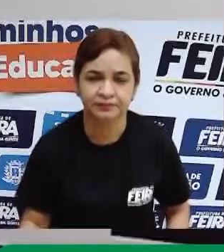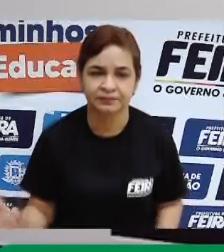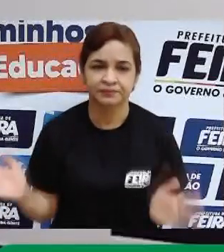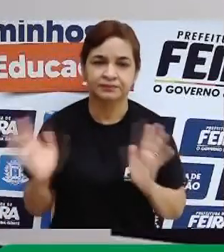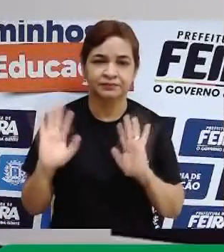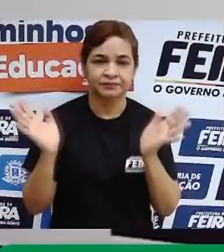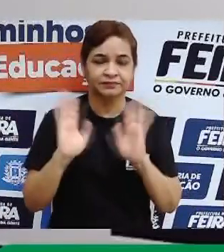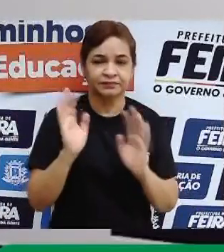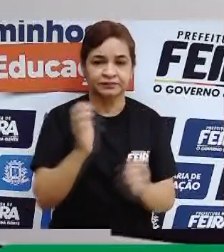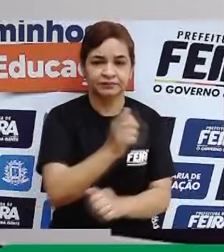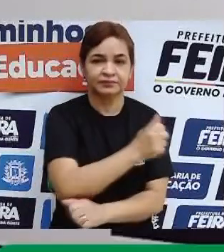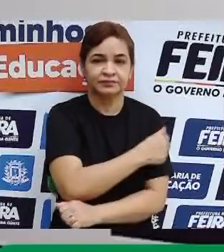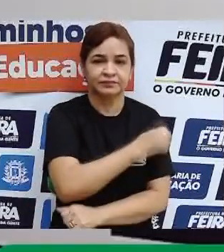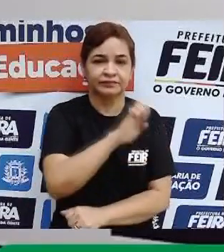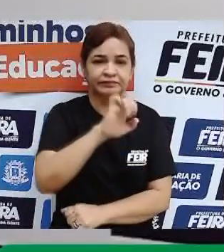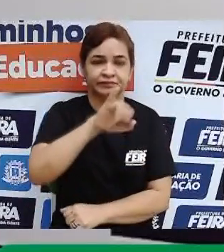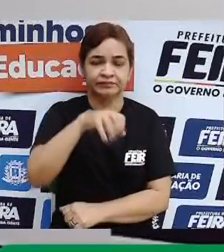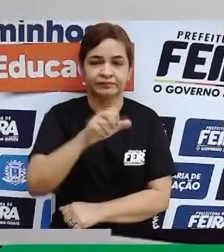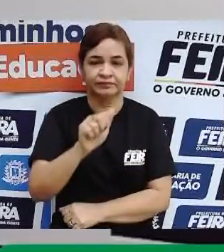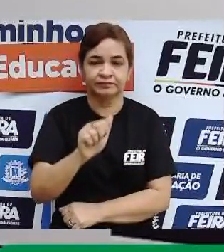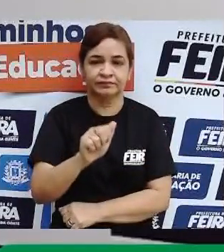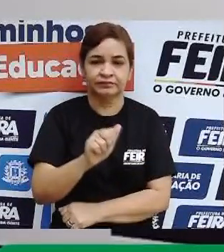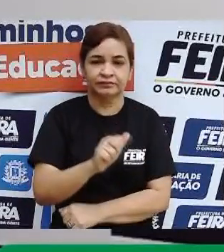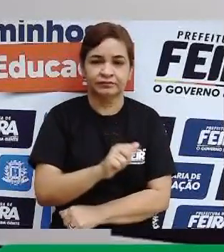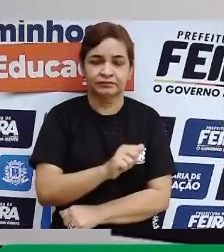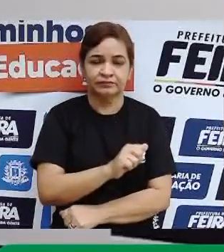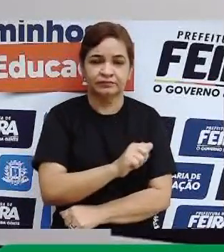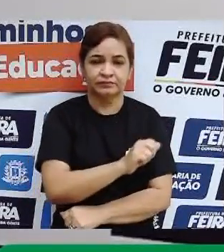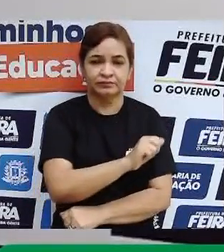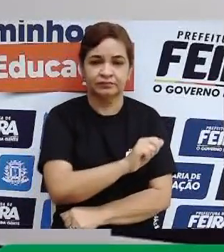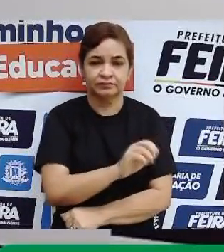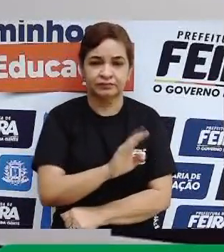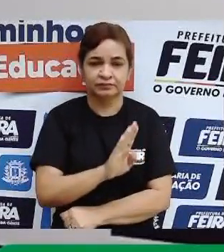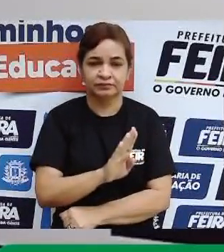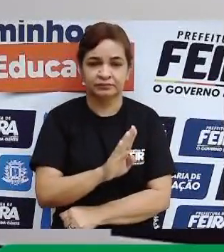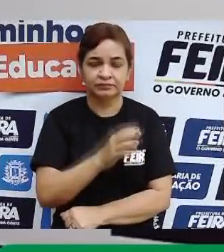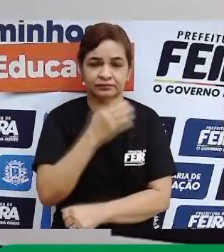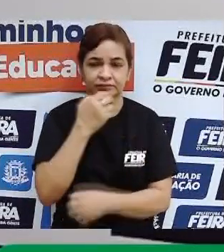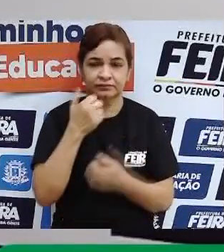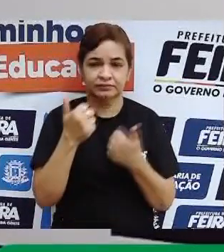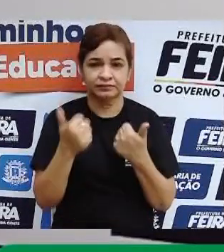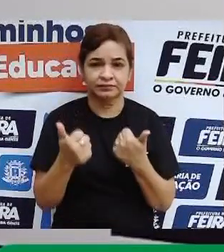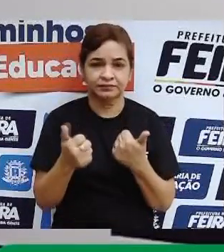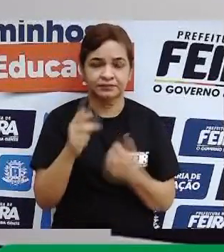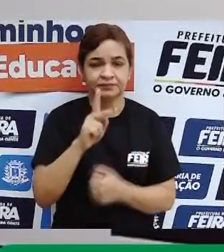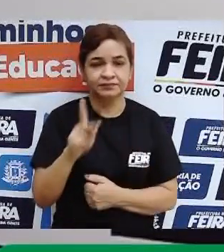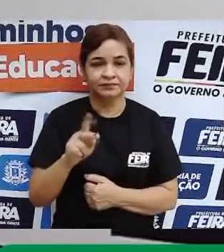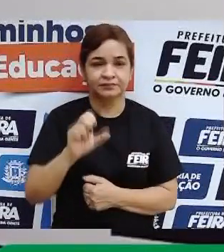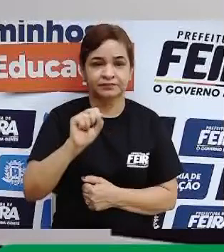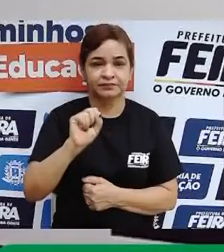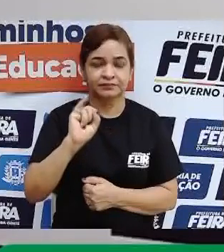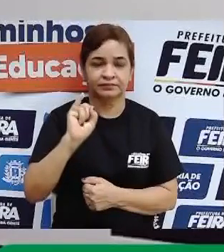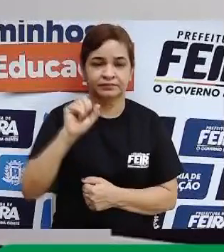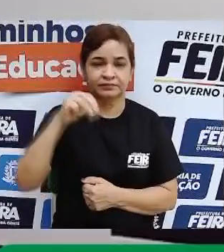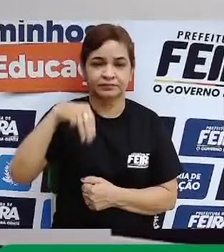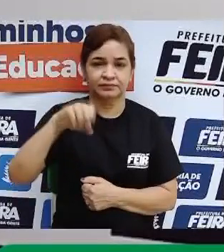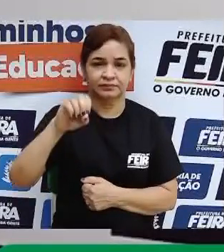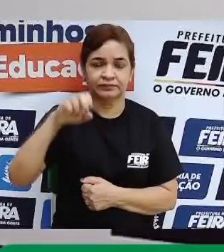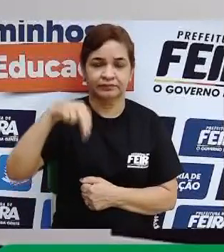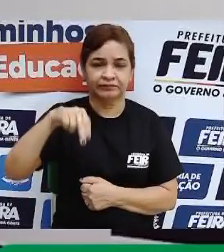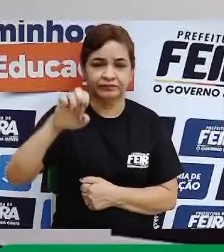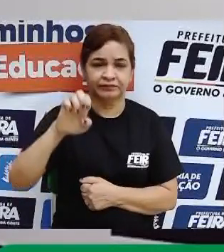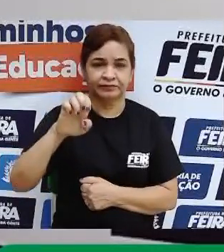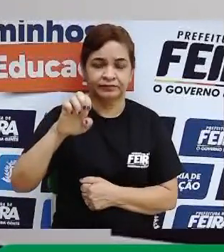Olá, estudante da EJA, estágio 4, tudo bem? Sou a professora Simone, do componente de